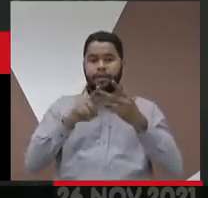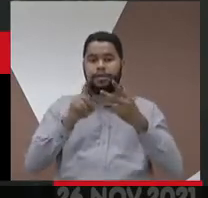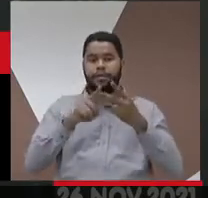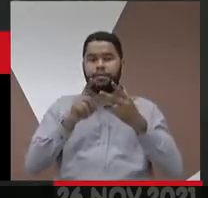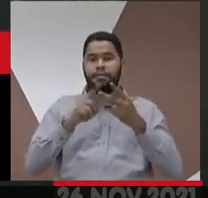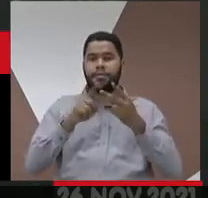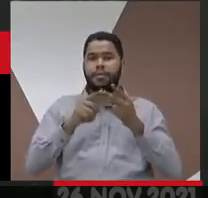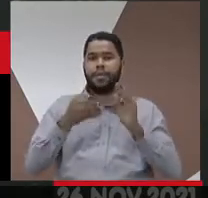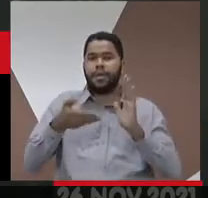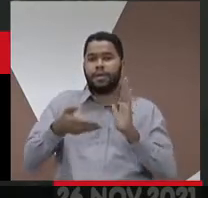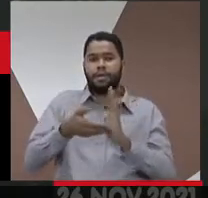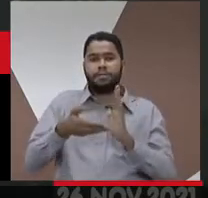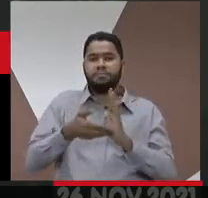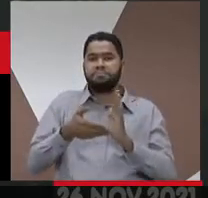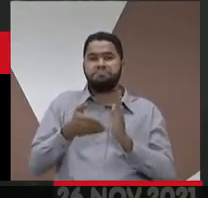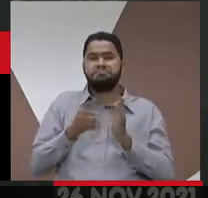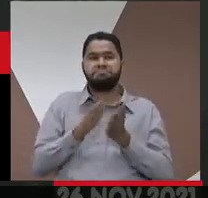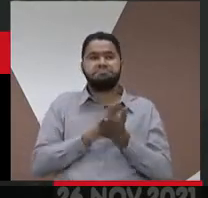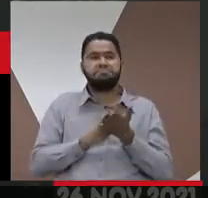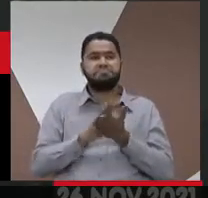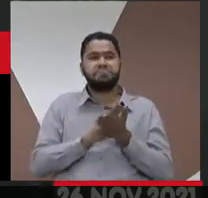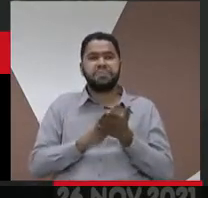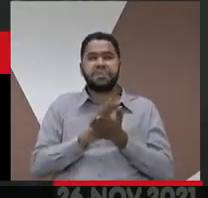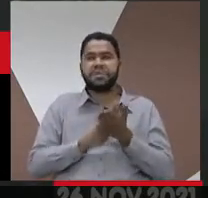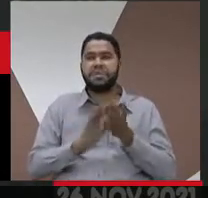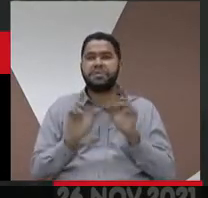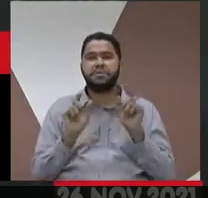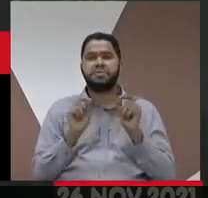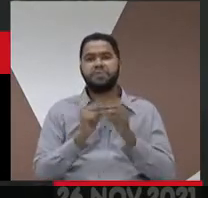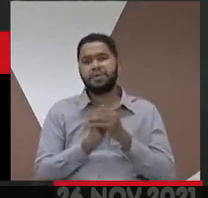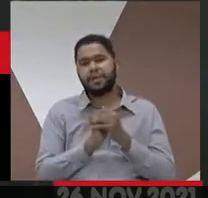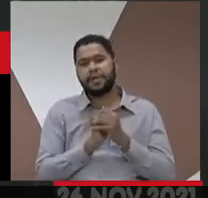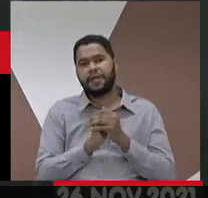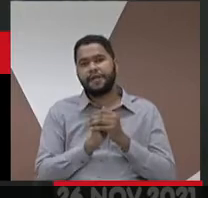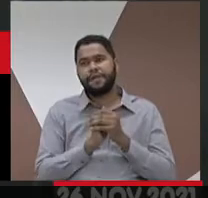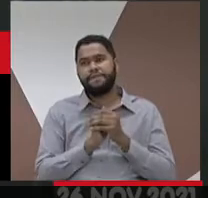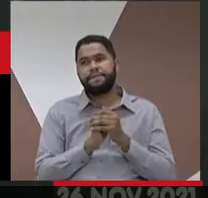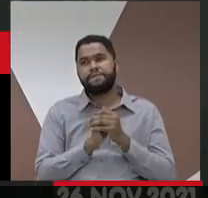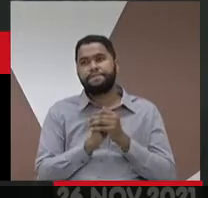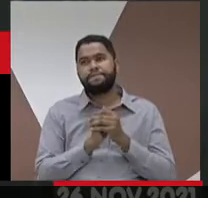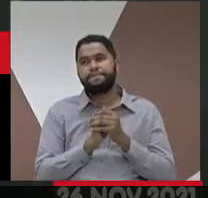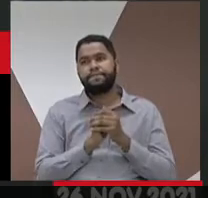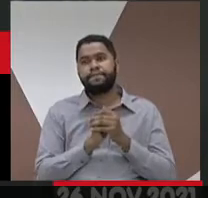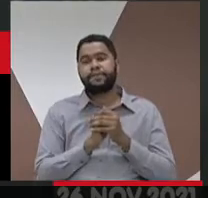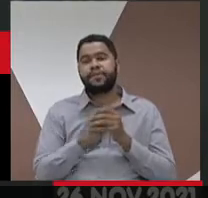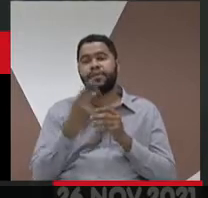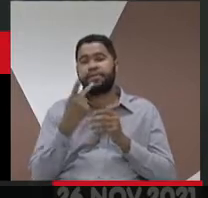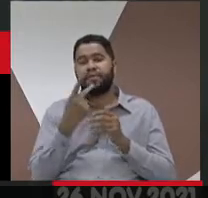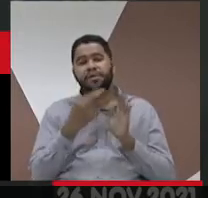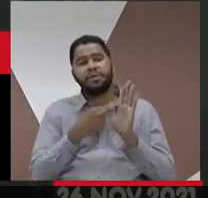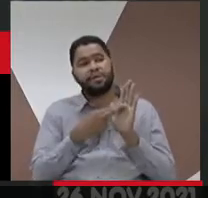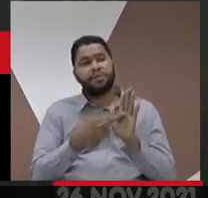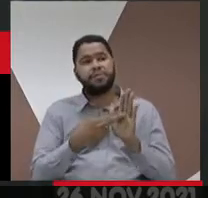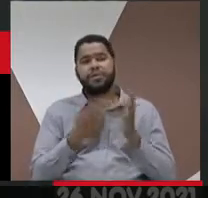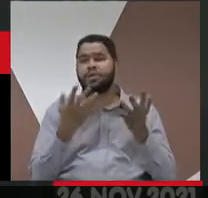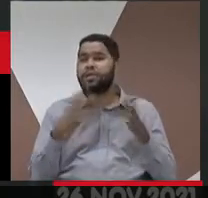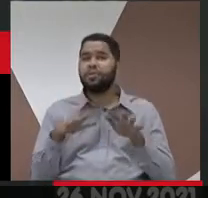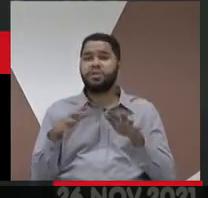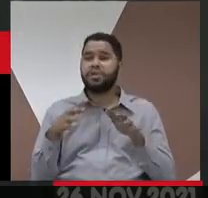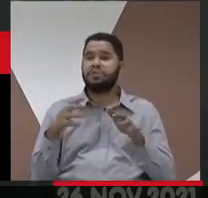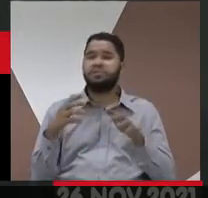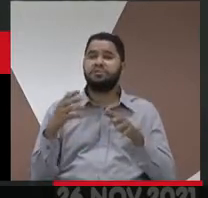E nenhuma delas, lamentavelmente, secretário Gabriel, a CEINFRA se fez representar, não quis nos